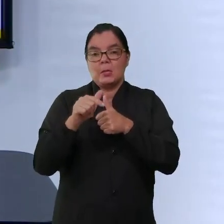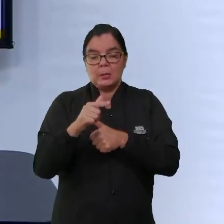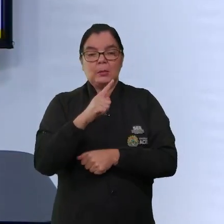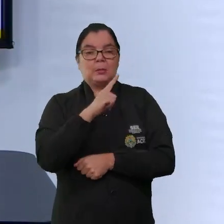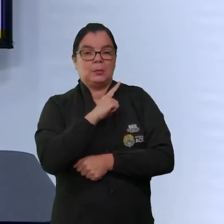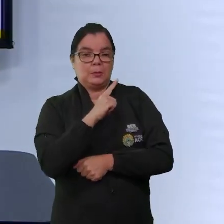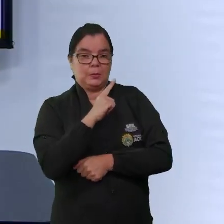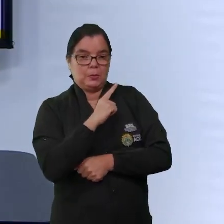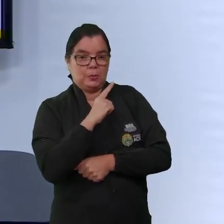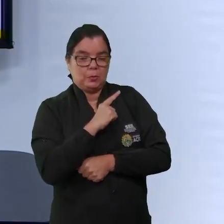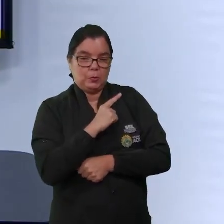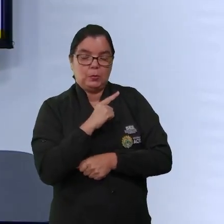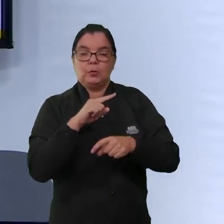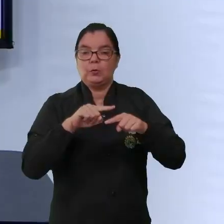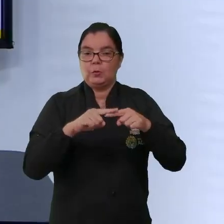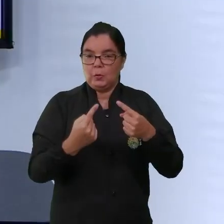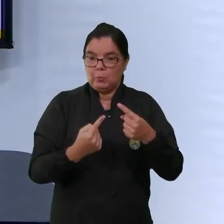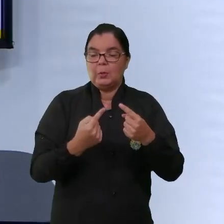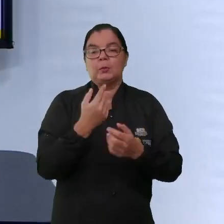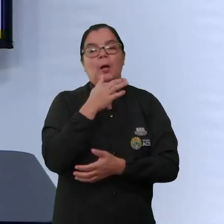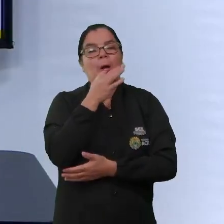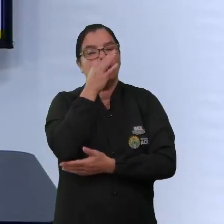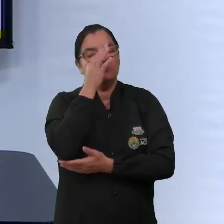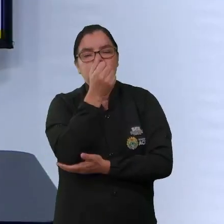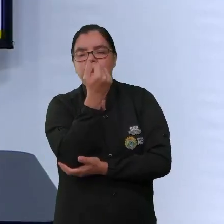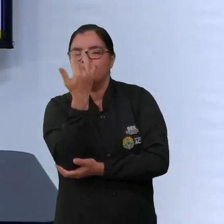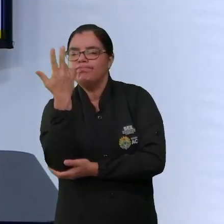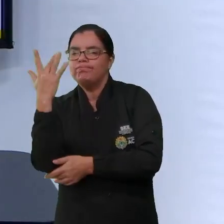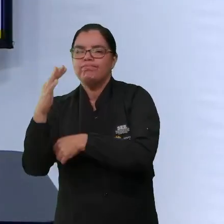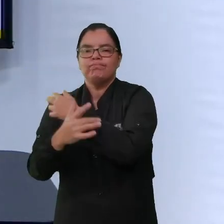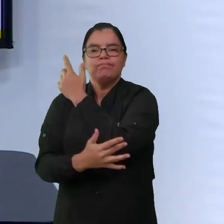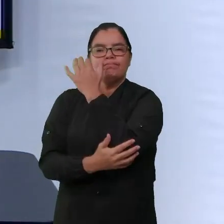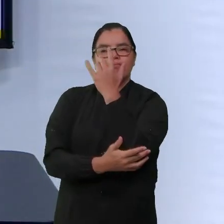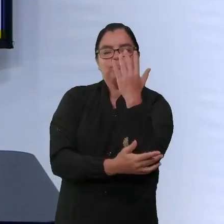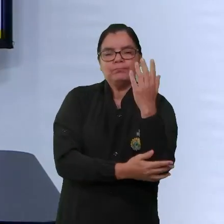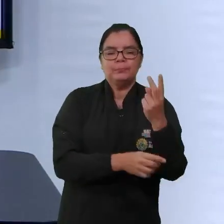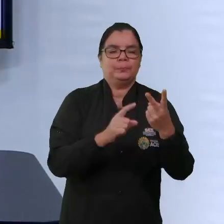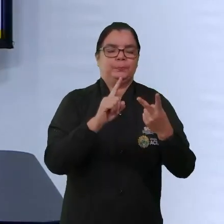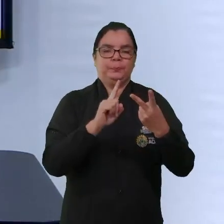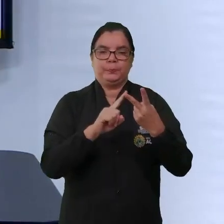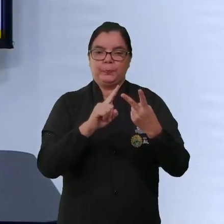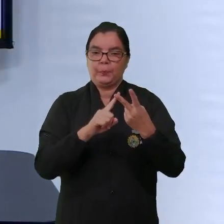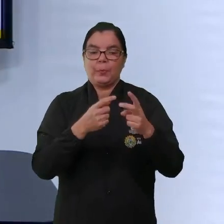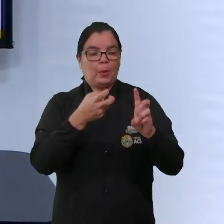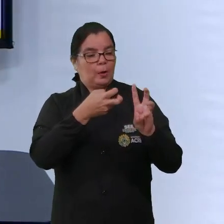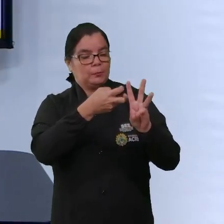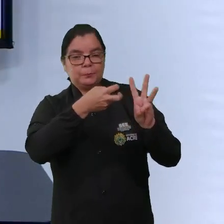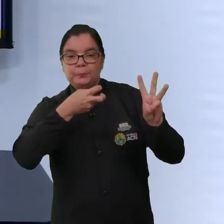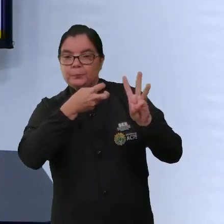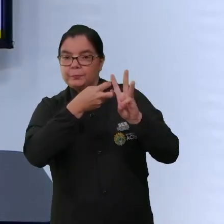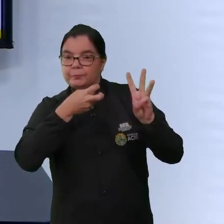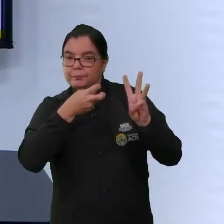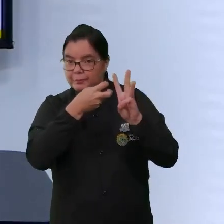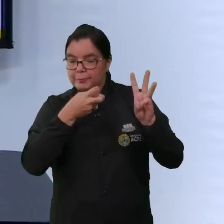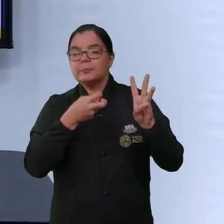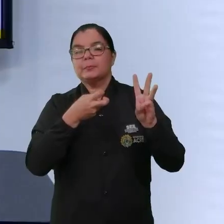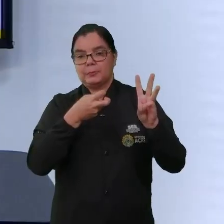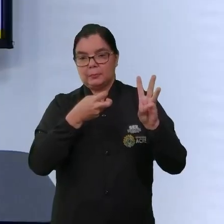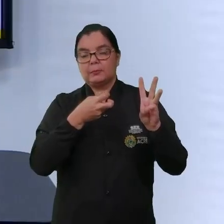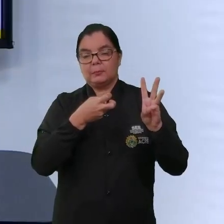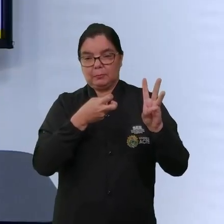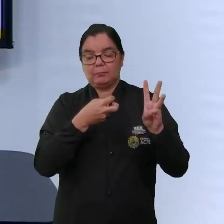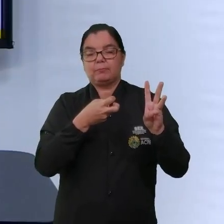tenho aí elementos aí da fauna e da flora brasileira. Eu tenho a Iracema sendo representada